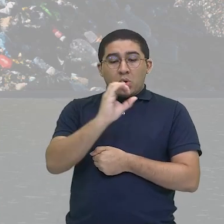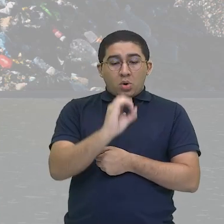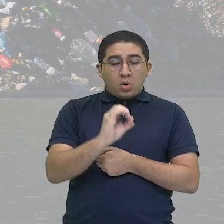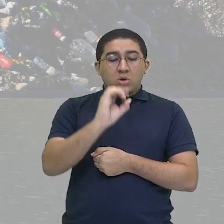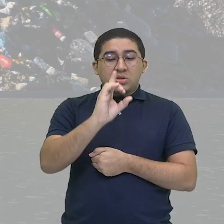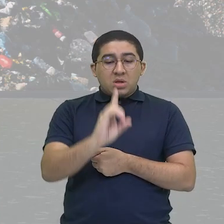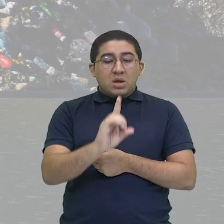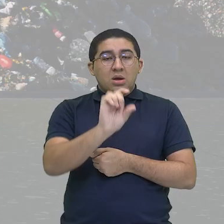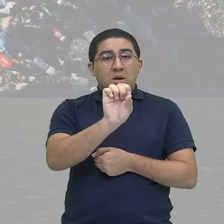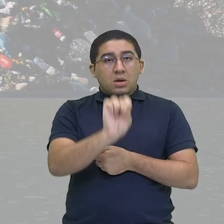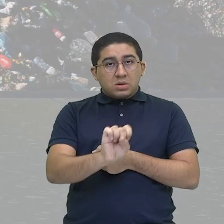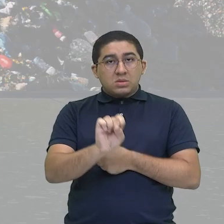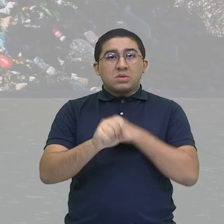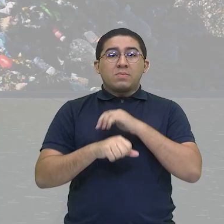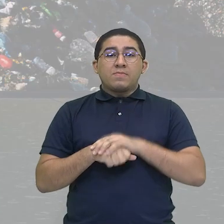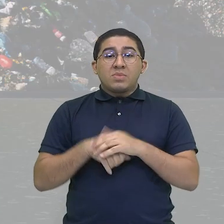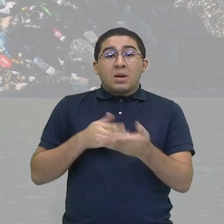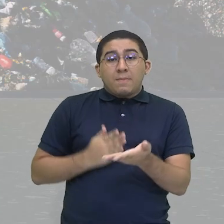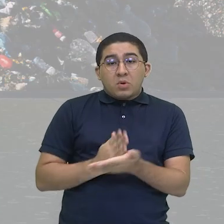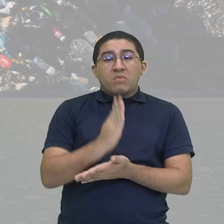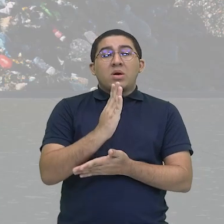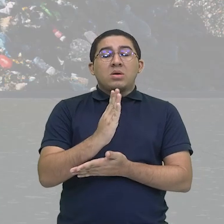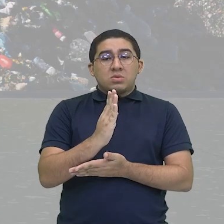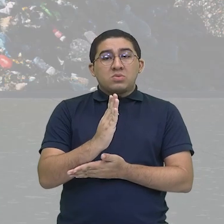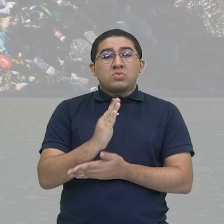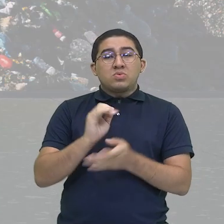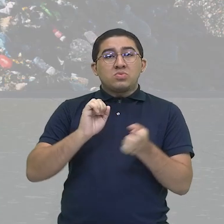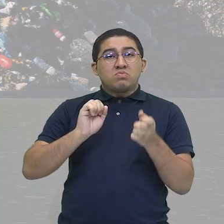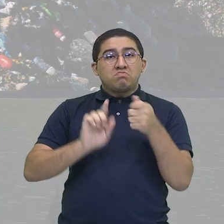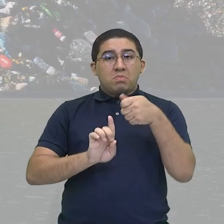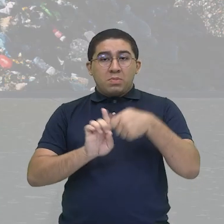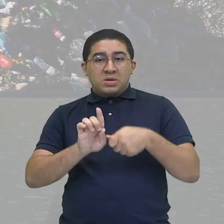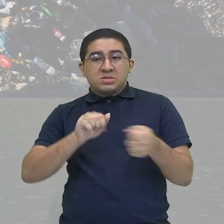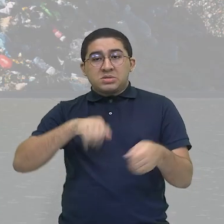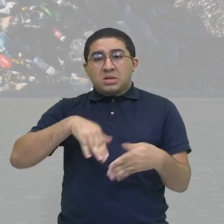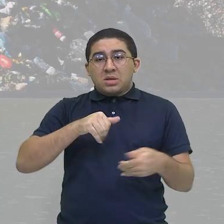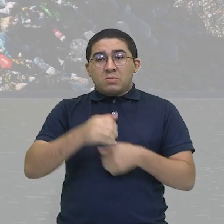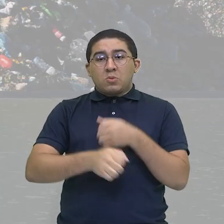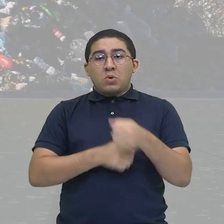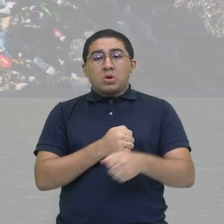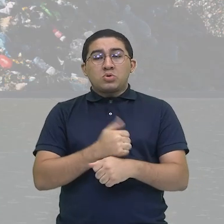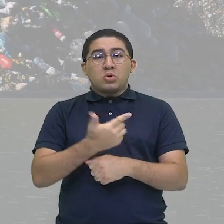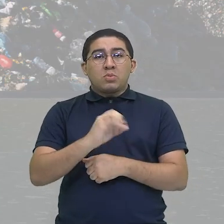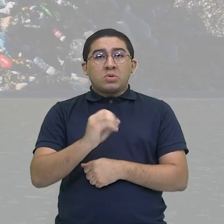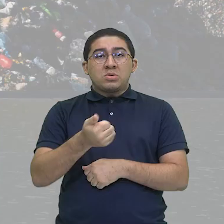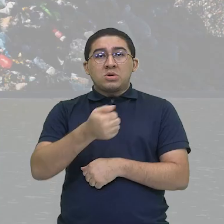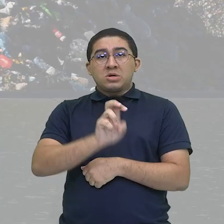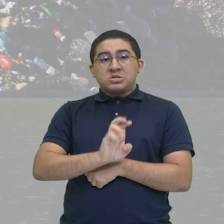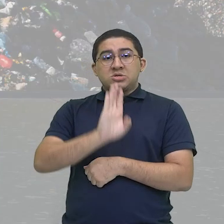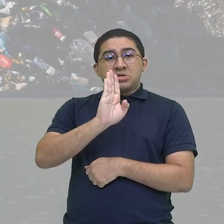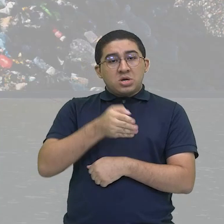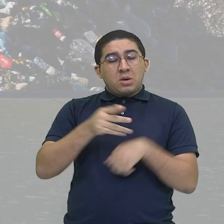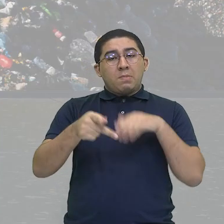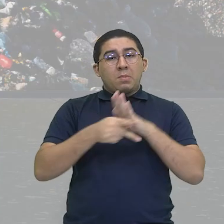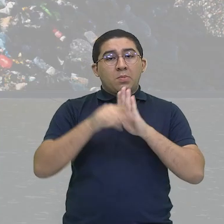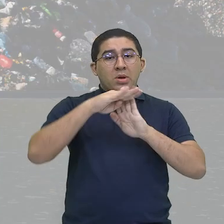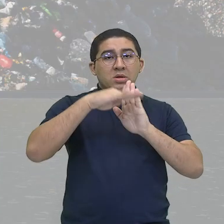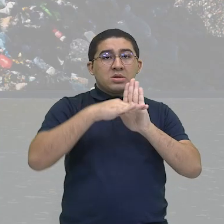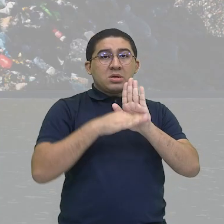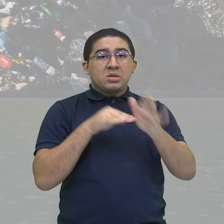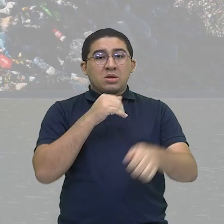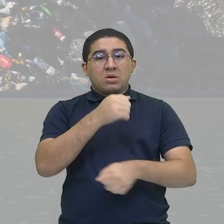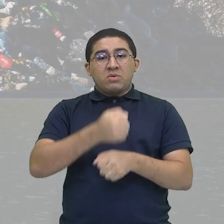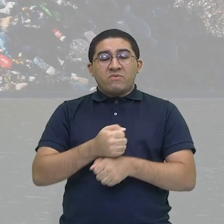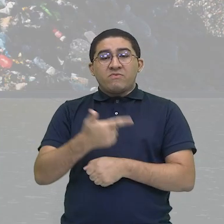eles foram aprovados em 2015, em setembro de 2015, isso fazendo parte da Agenda